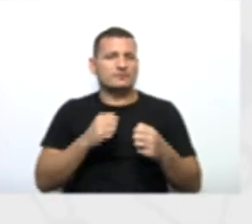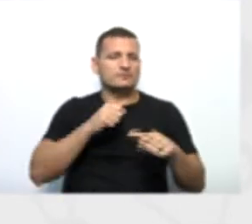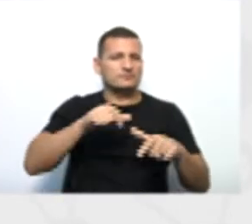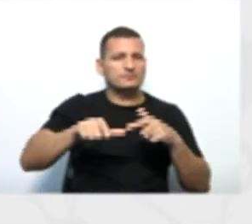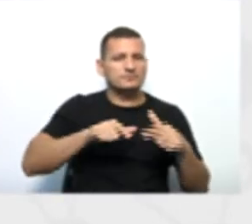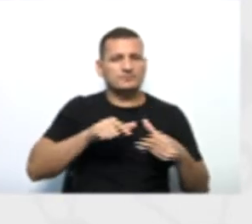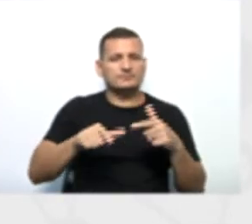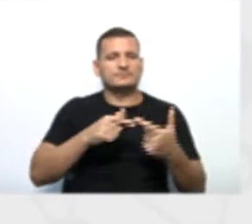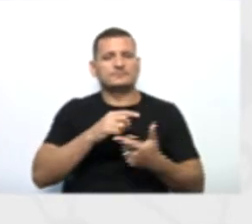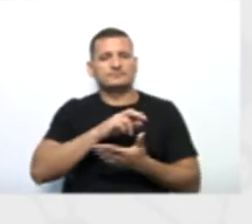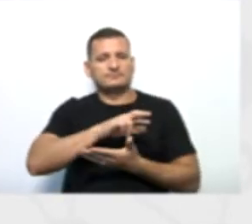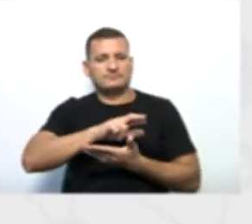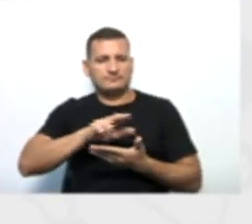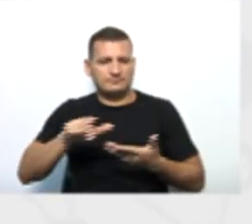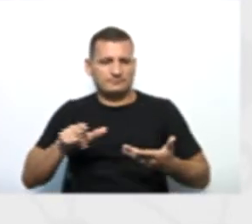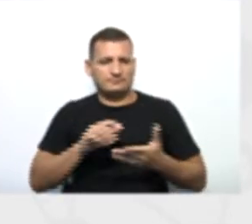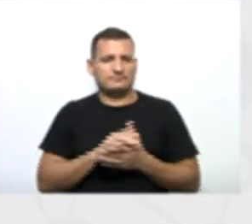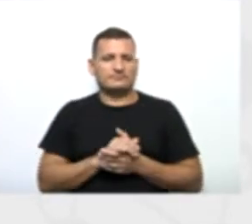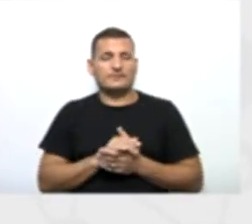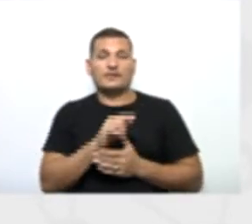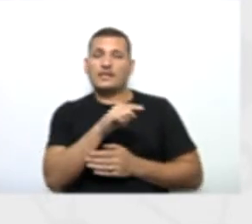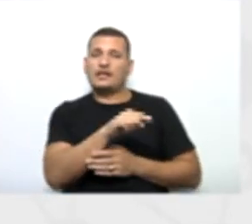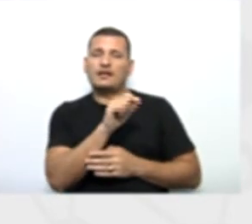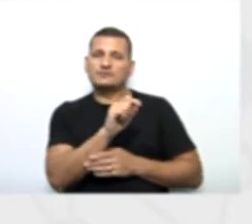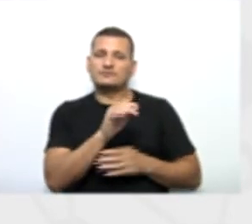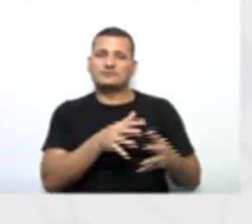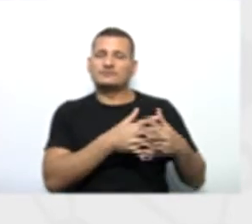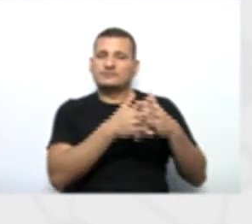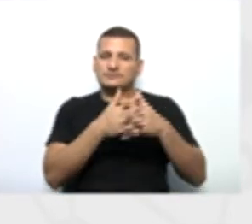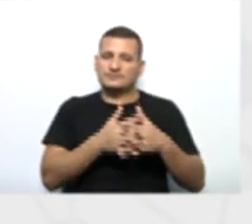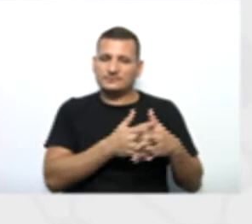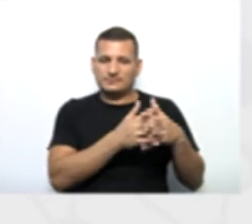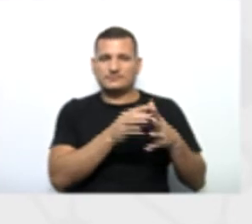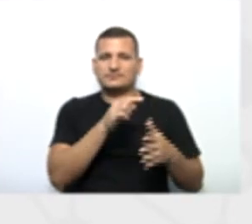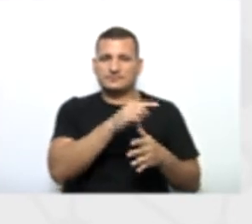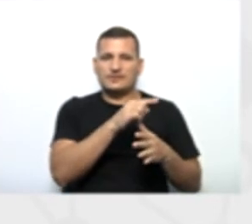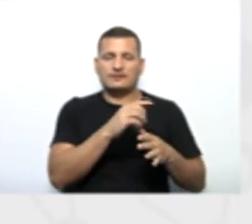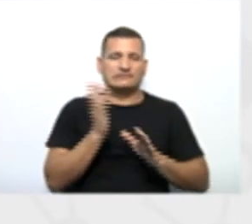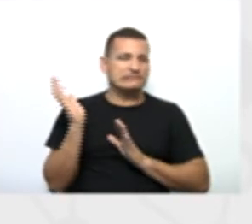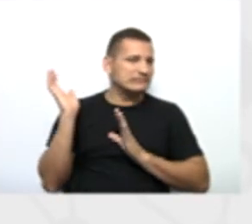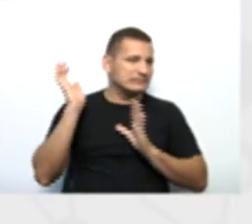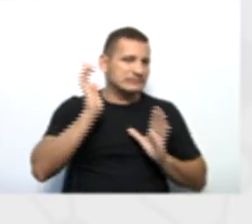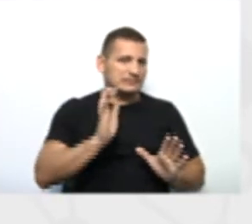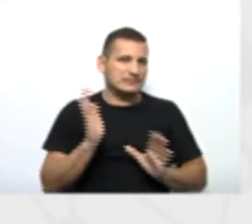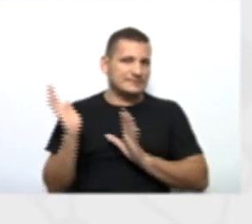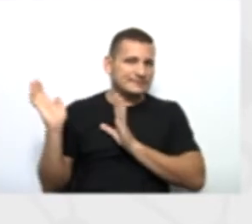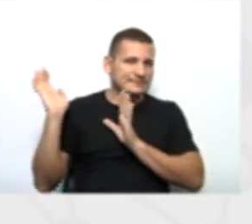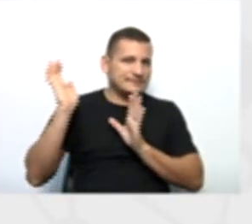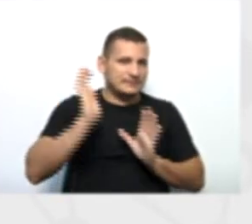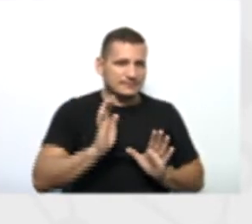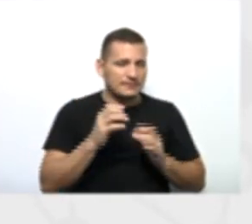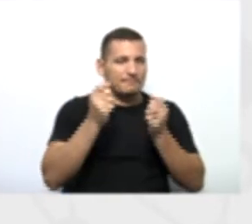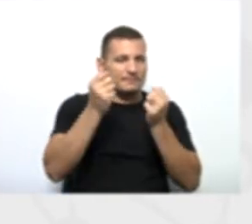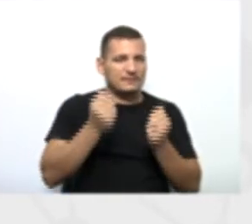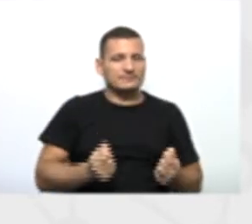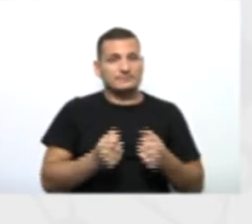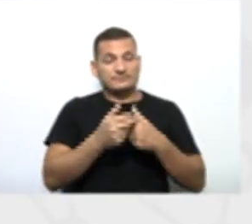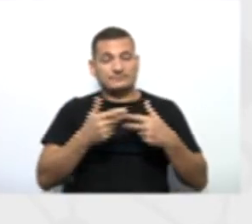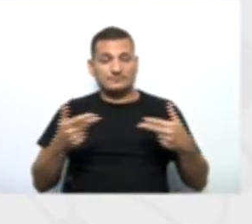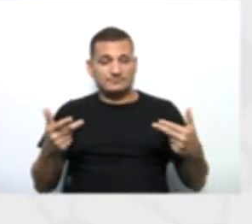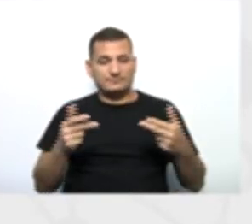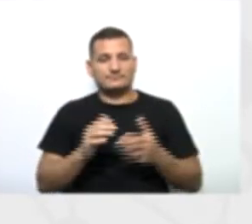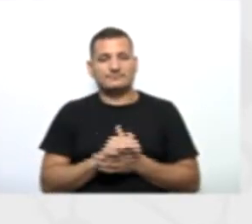transporte manual de peso. Então lá naquele setor da descarga, né? Do carregamento, tá vendo aqui? Aqui é carregamento, vamos carregar, né? Vamos